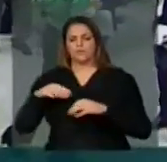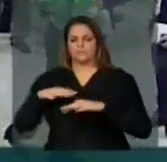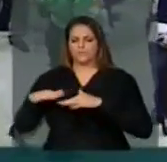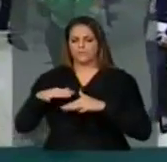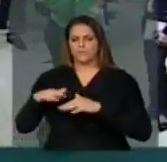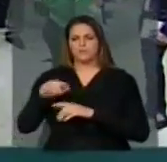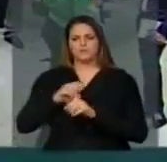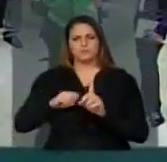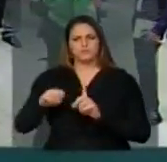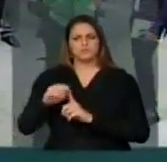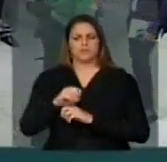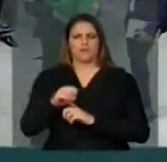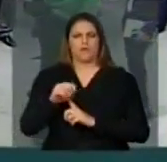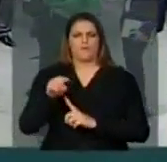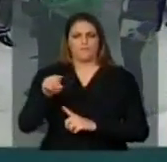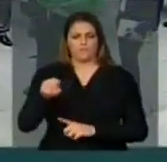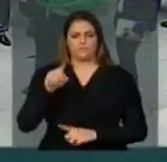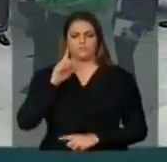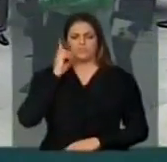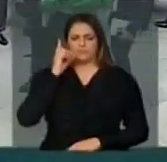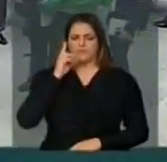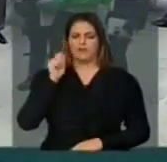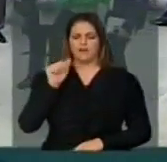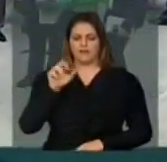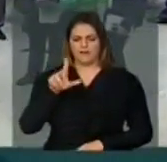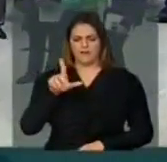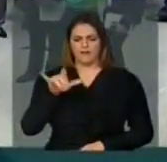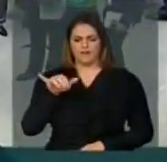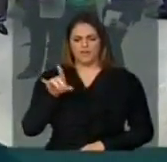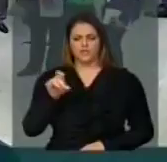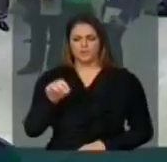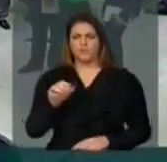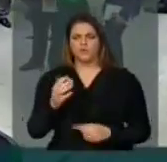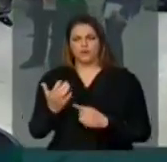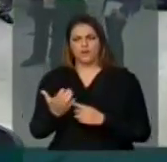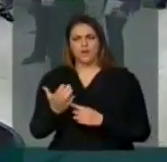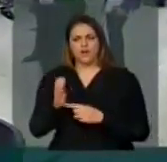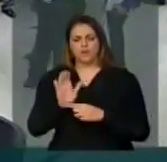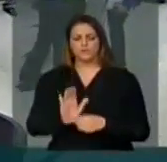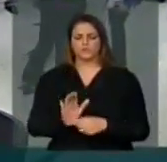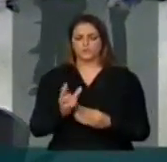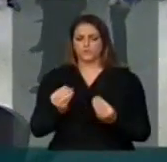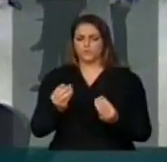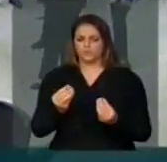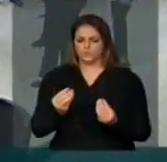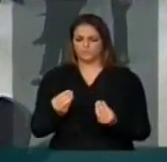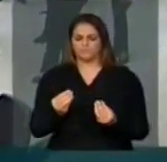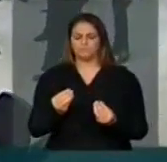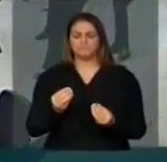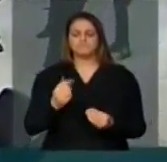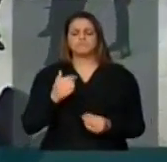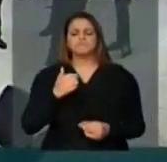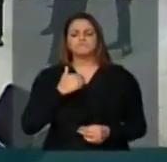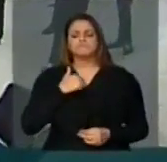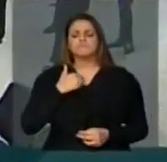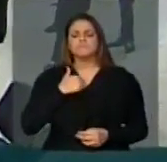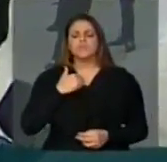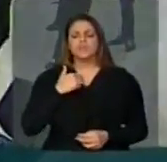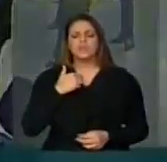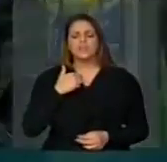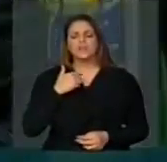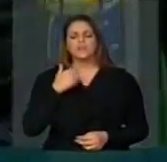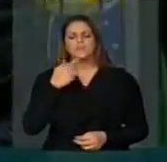Arlindo, para o que você muito contribuiu. E aqui eu quero perguntar àqueles que se preocupam com a criminalização dos